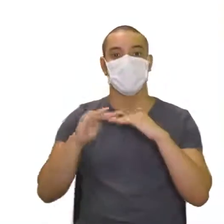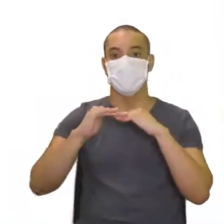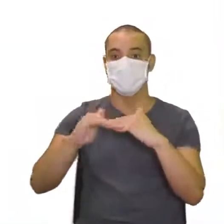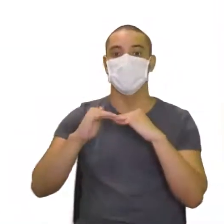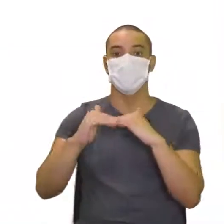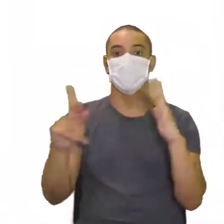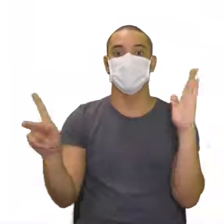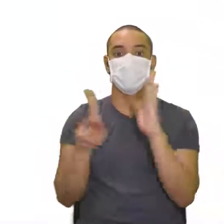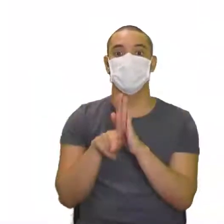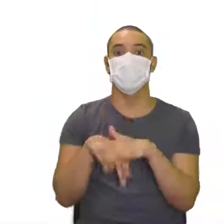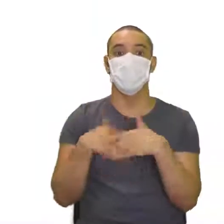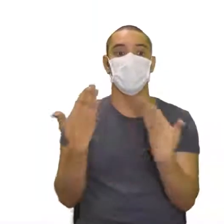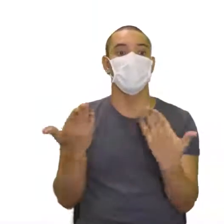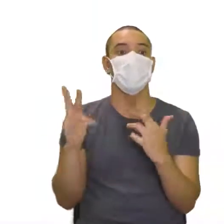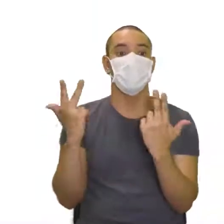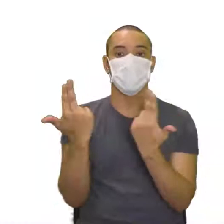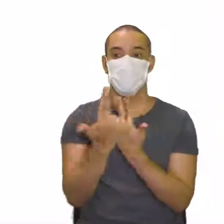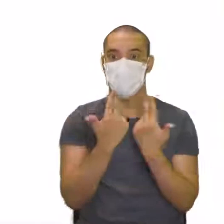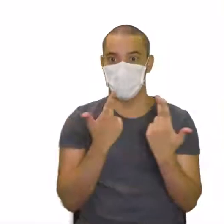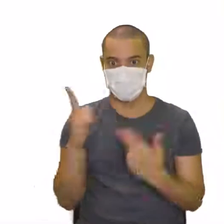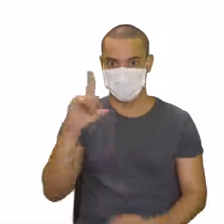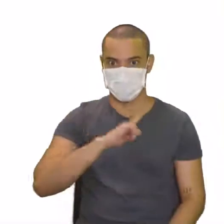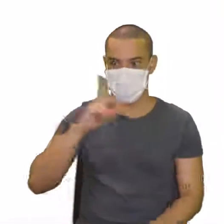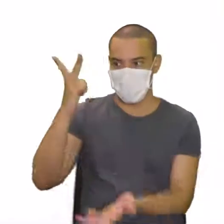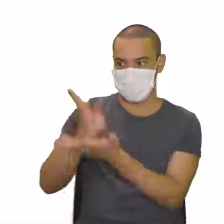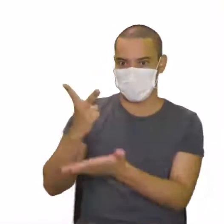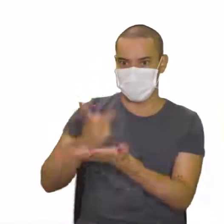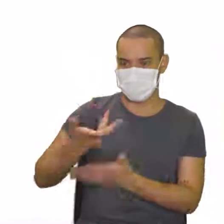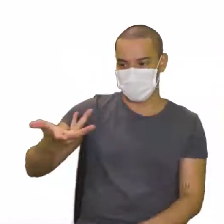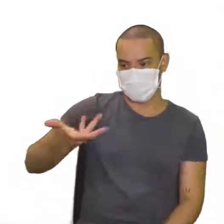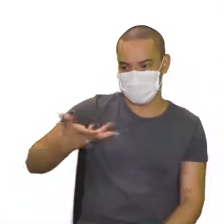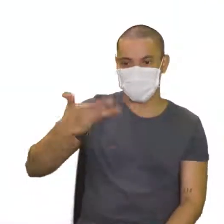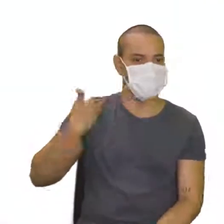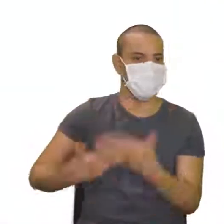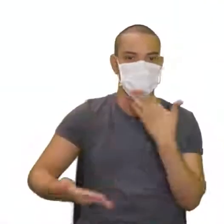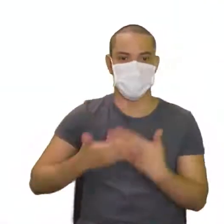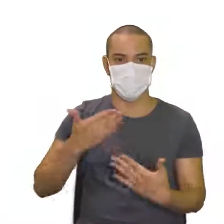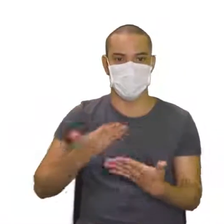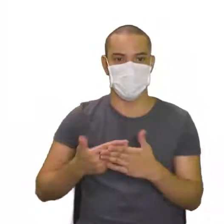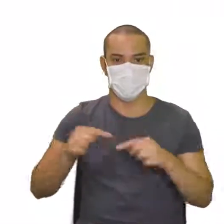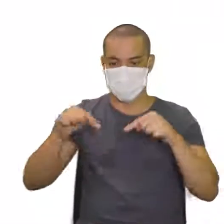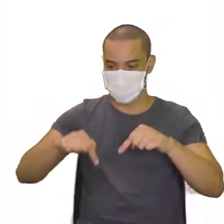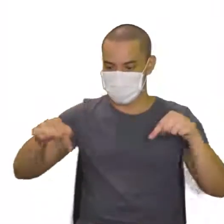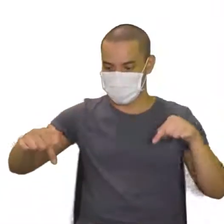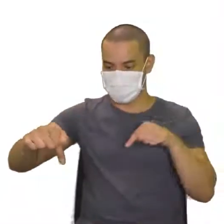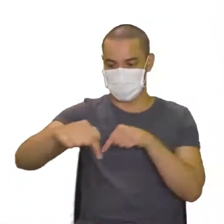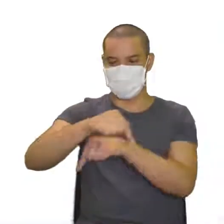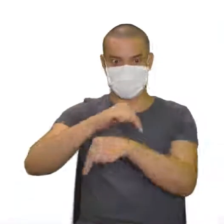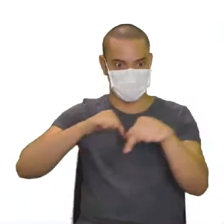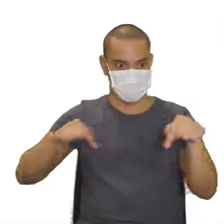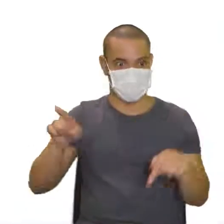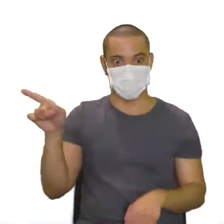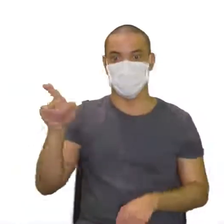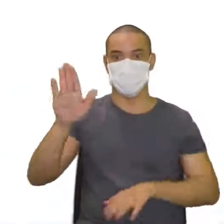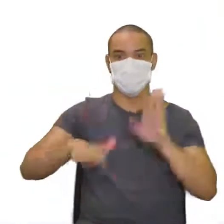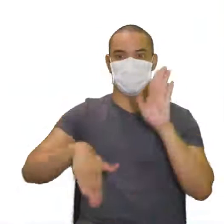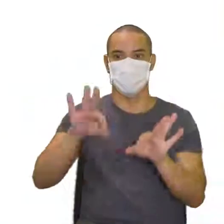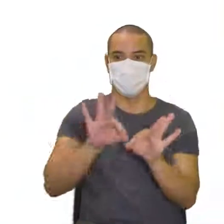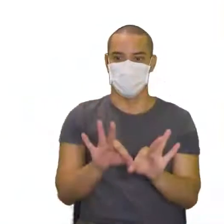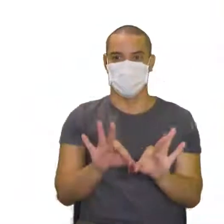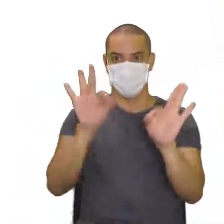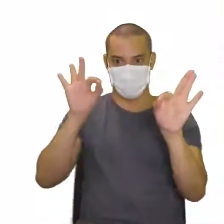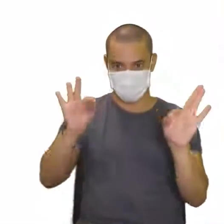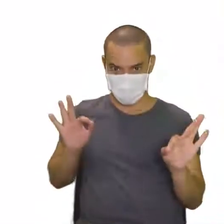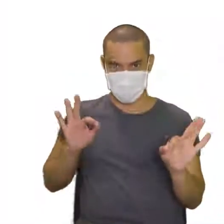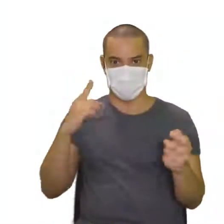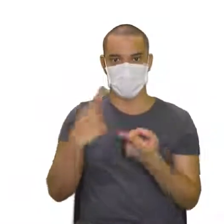campo magnético uniforme? Quando ele tem a mesma intensidade em qualquer ponto considerado. E aqui nós vimos que depende da distância, porque eu